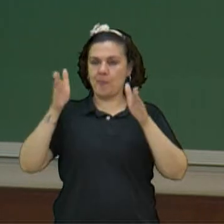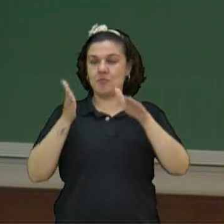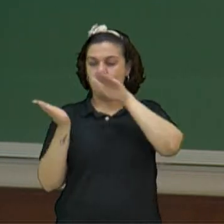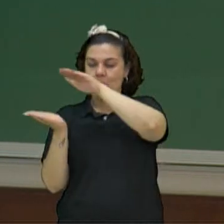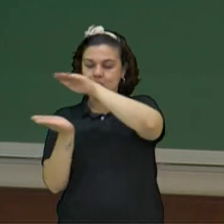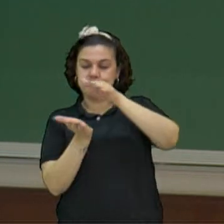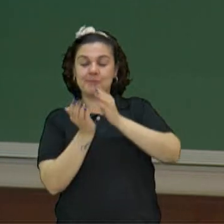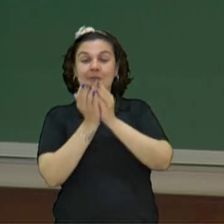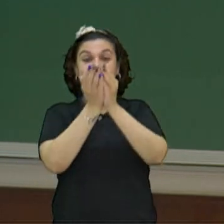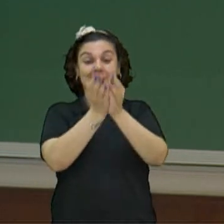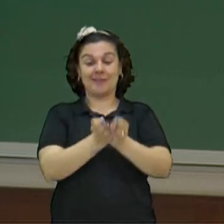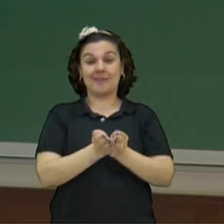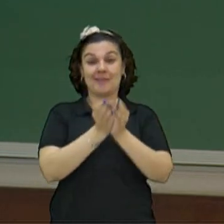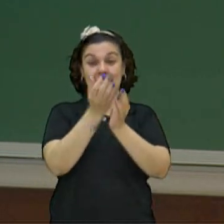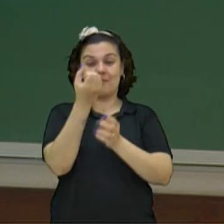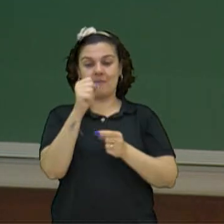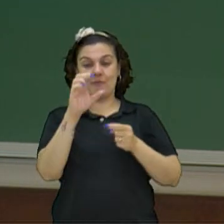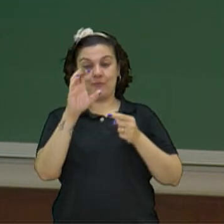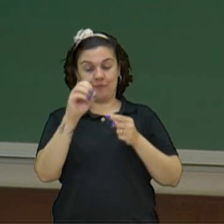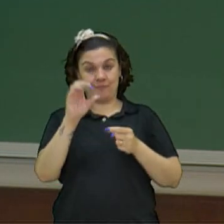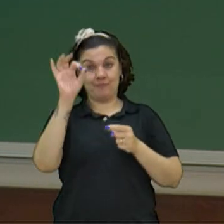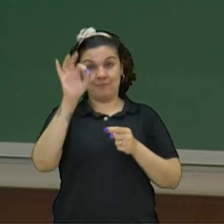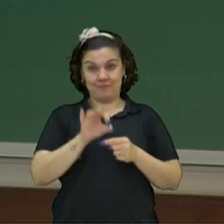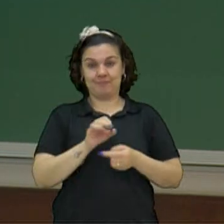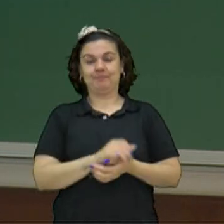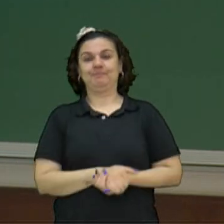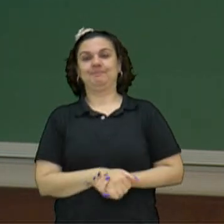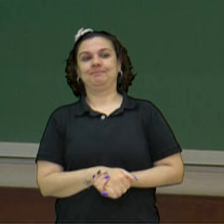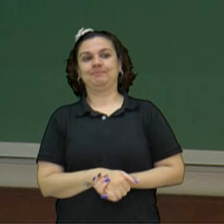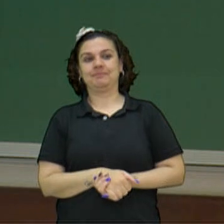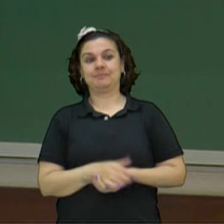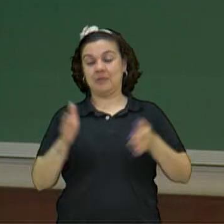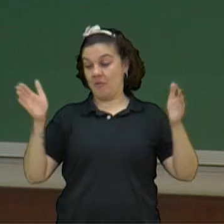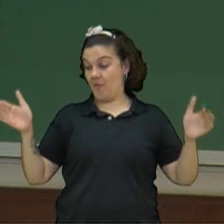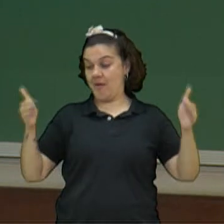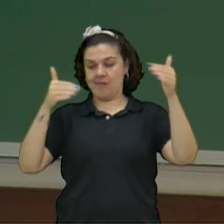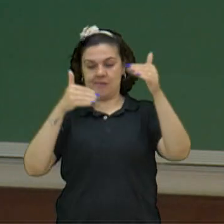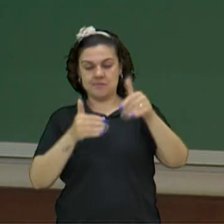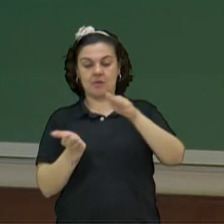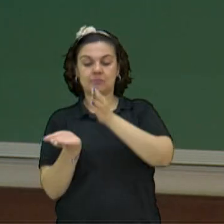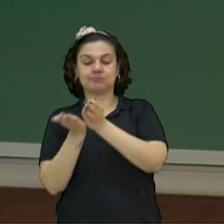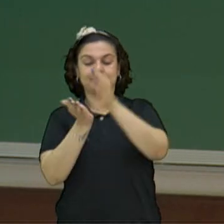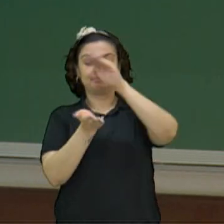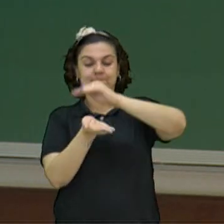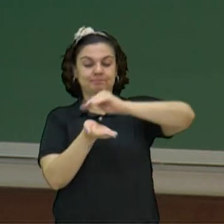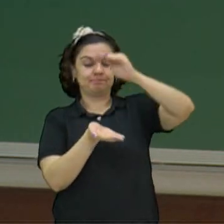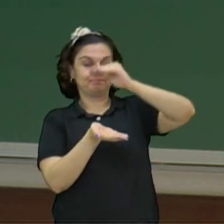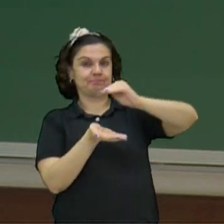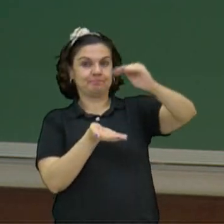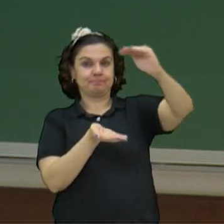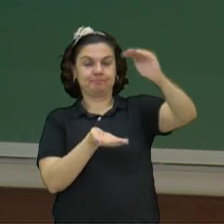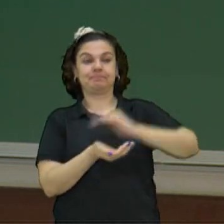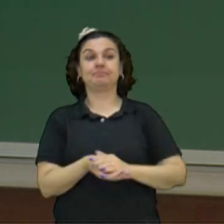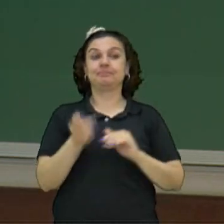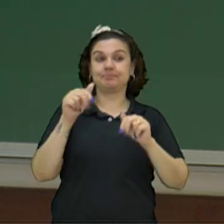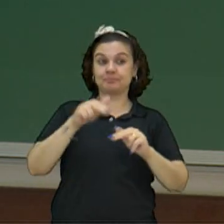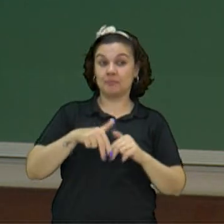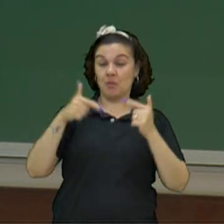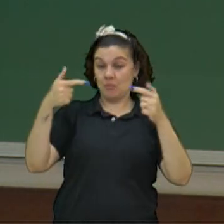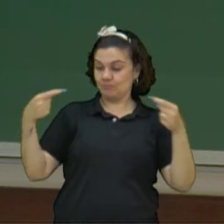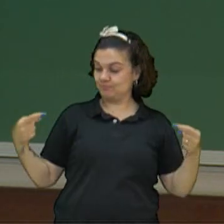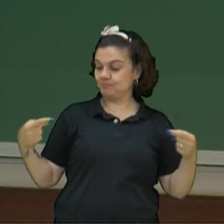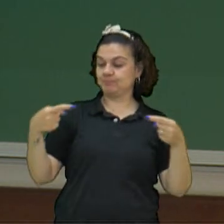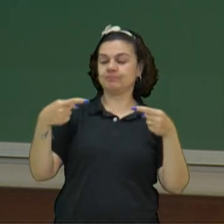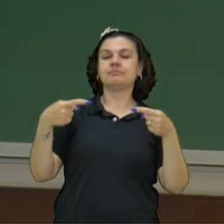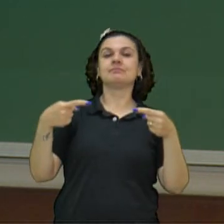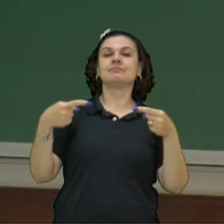movimentam por meio de containers, esses caixotes em cima desses navios. Por isso, a grande